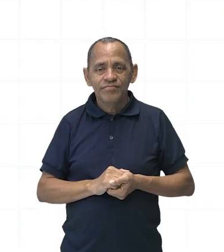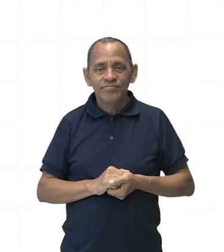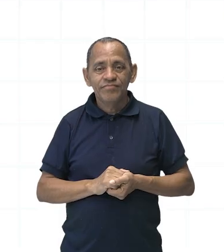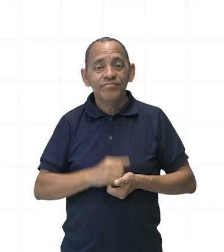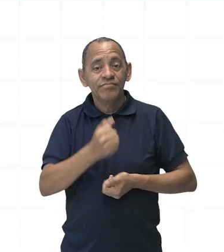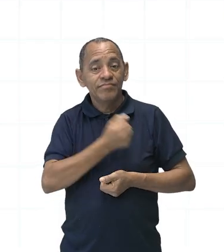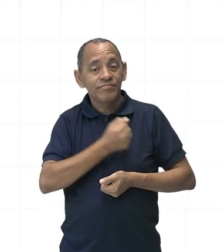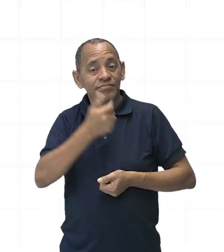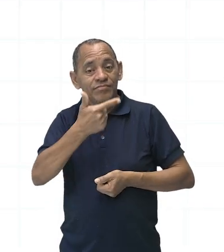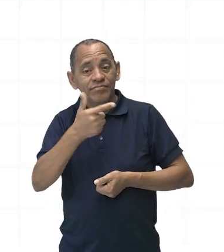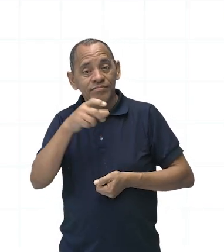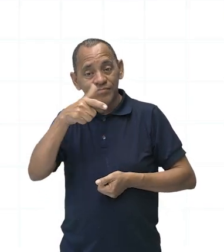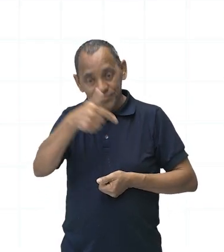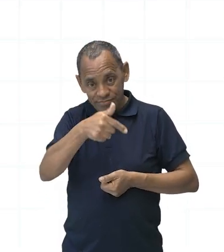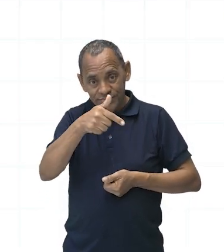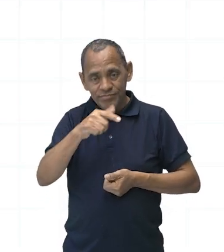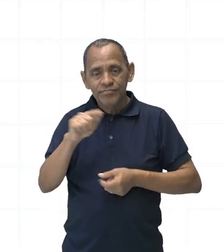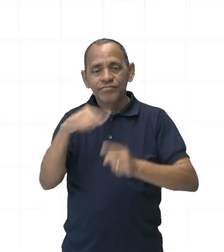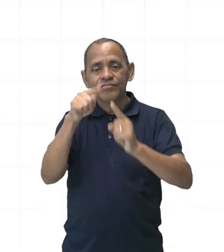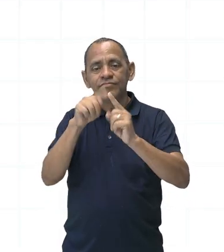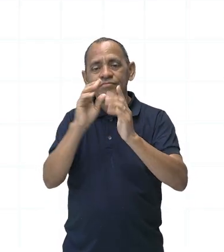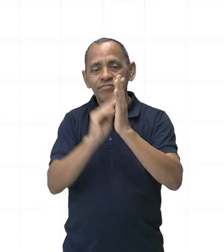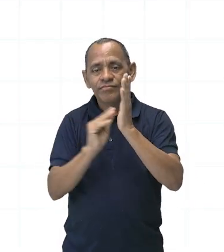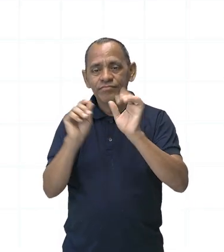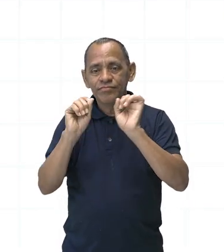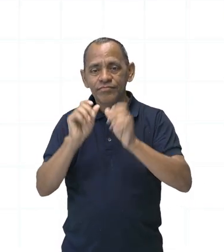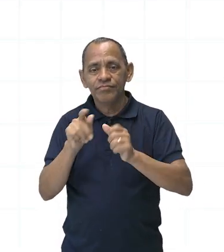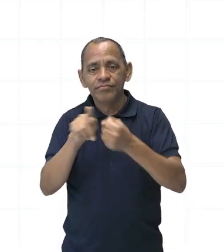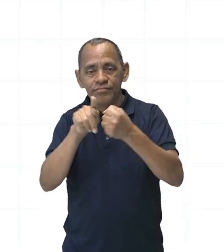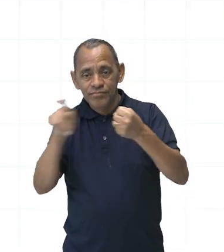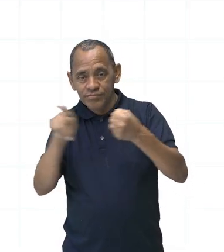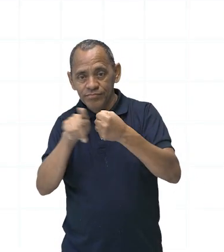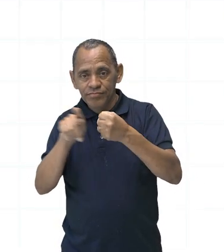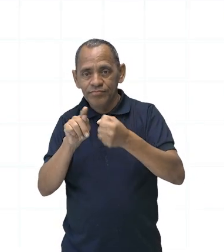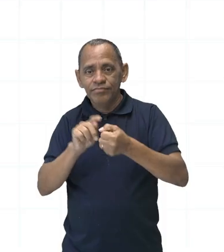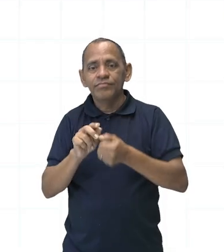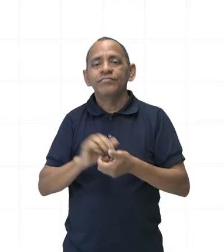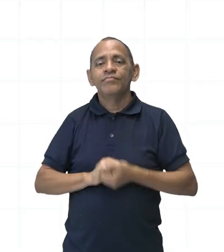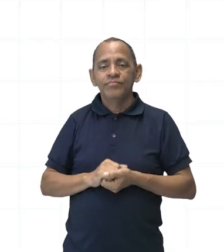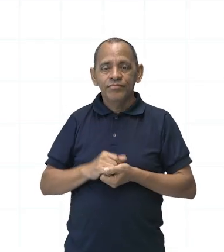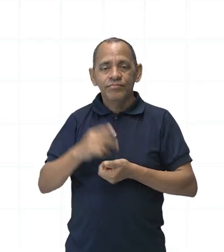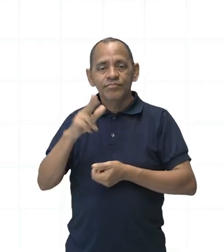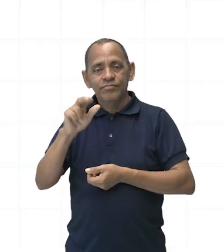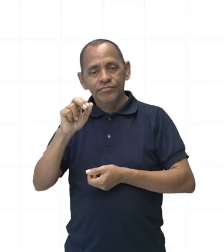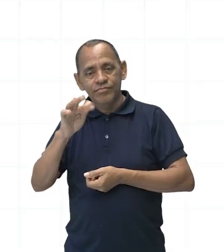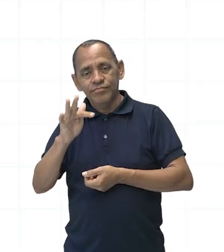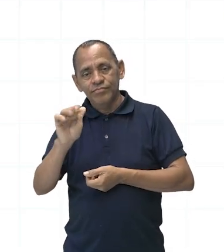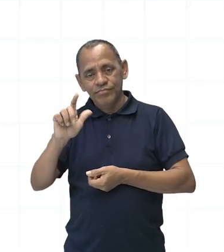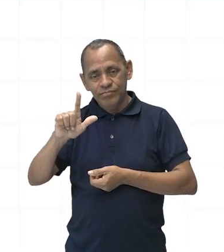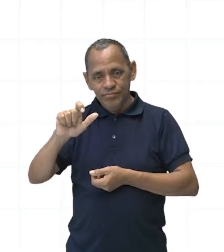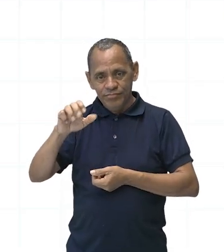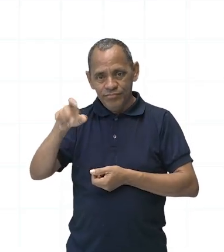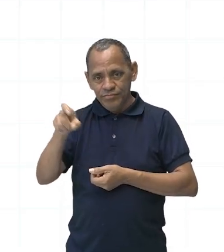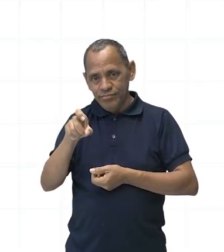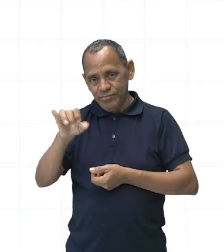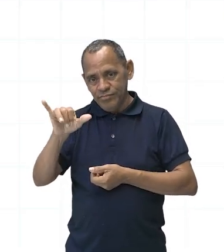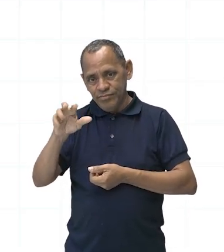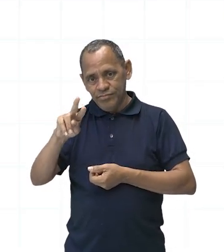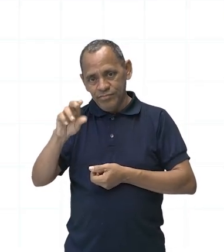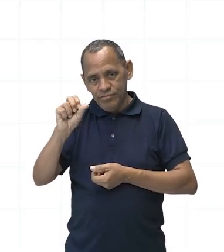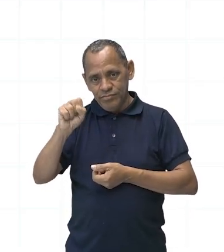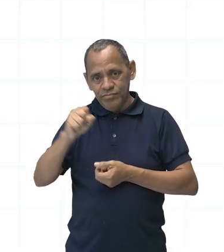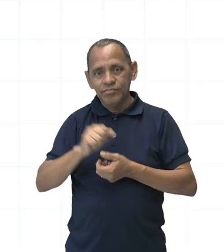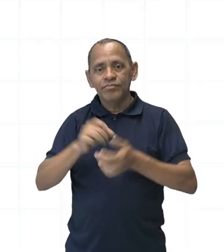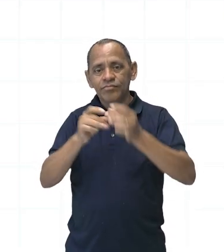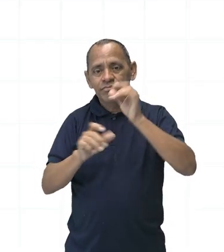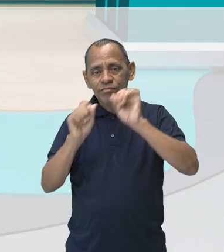Aula 27, objeto de conhecimento, pronomes reflexivos. O detalhamento, preposições by e